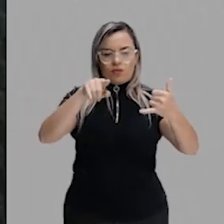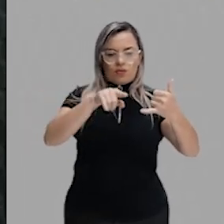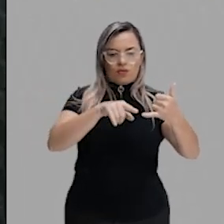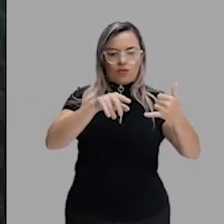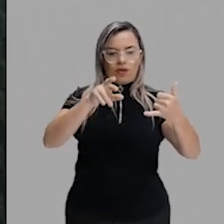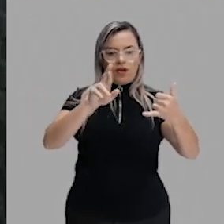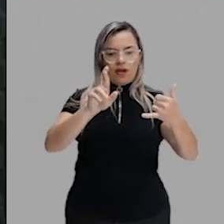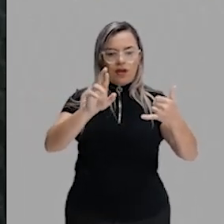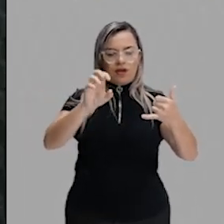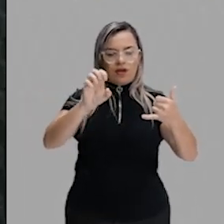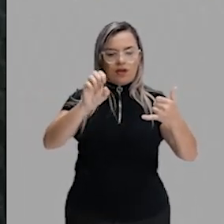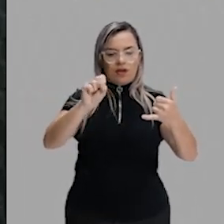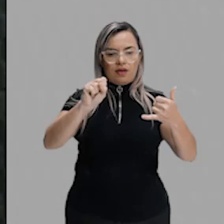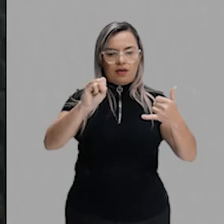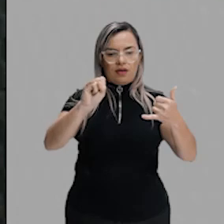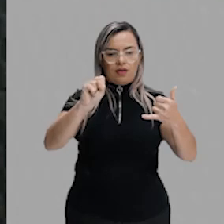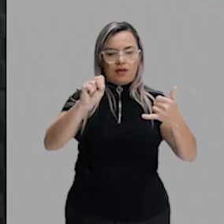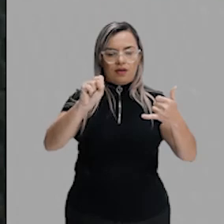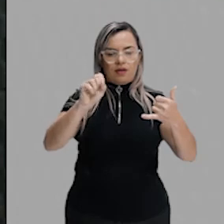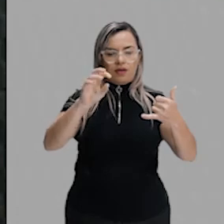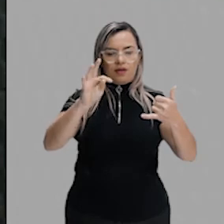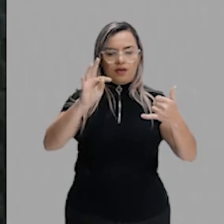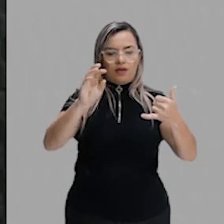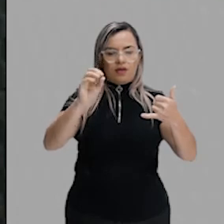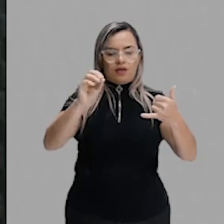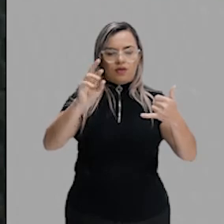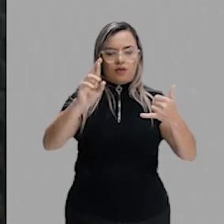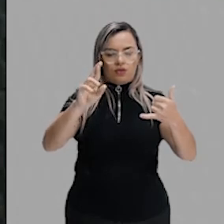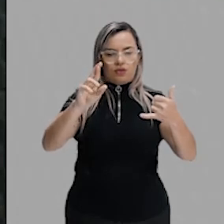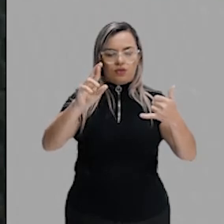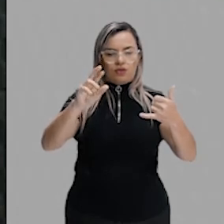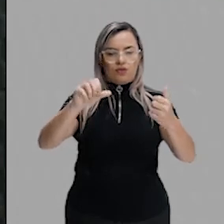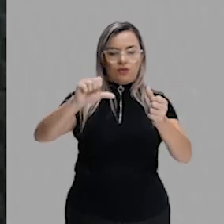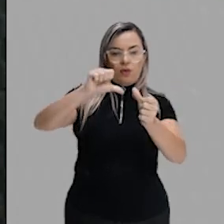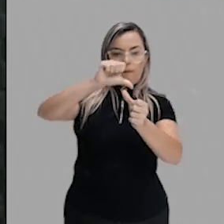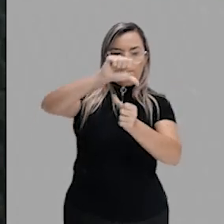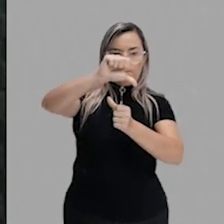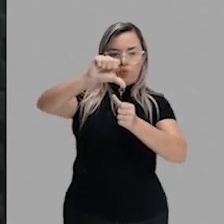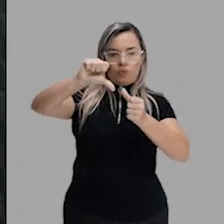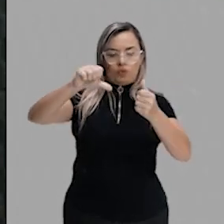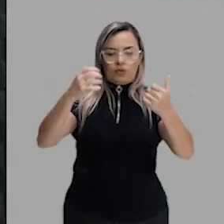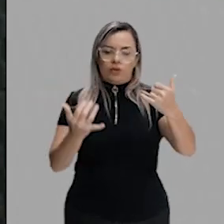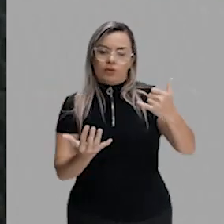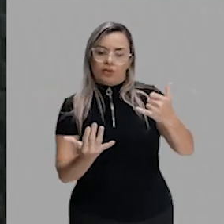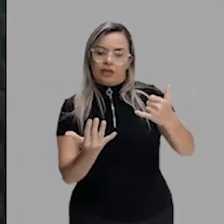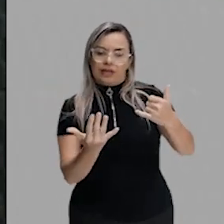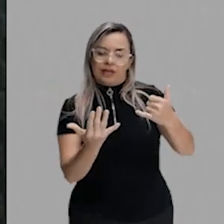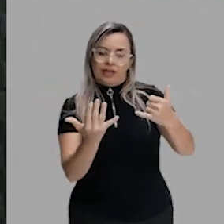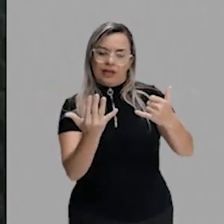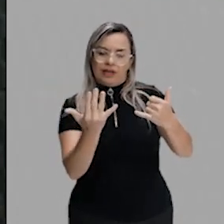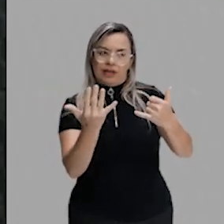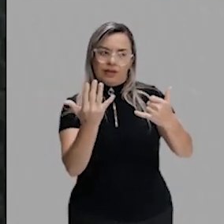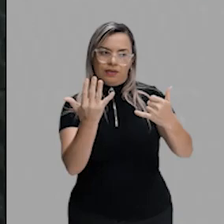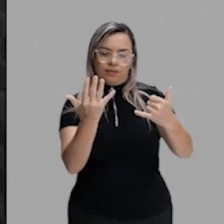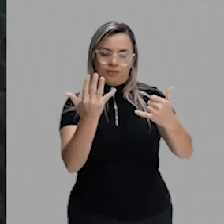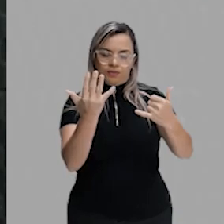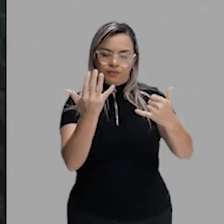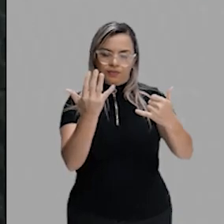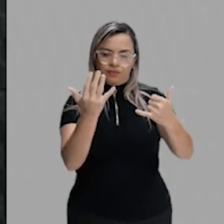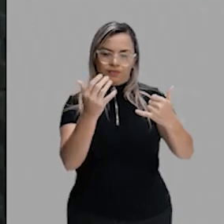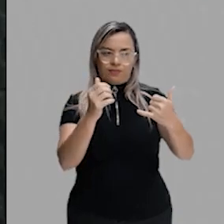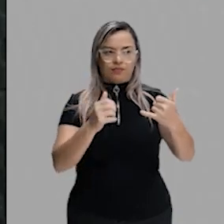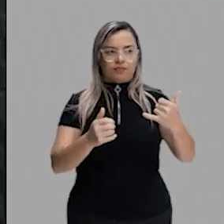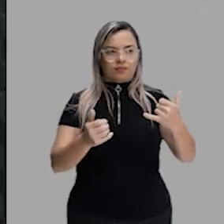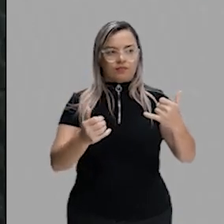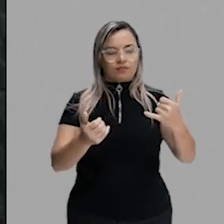da energia vai ser transformada em calor, ok? E a energia elétrica